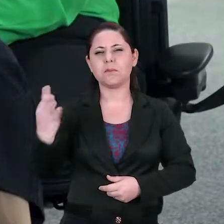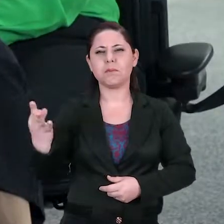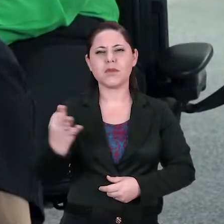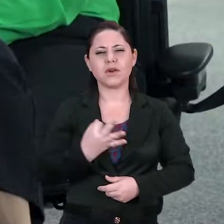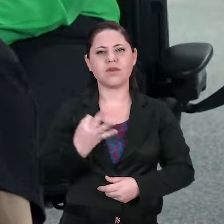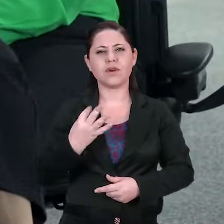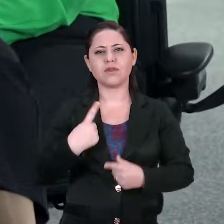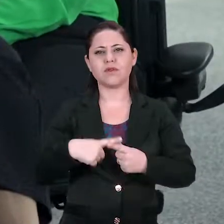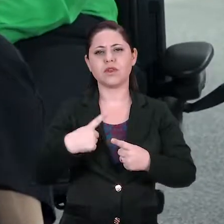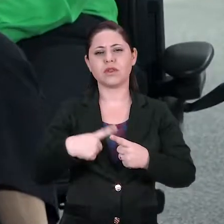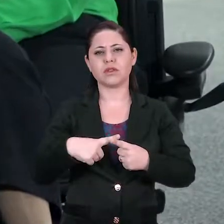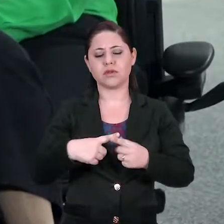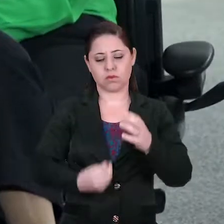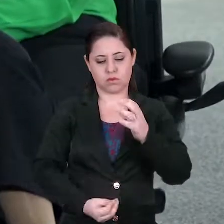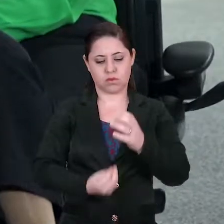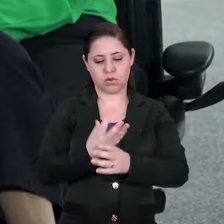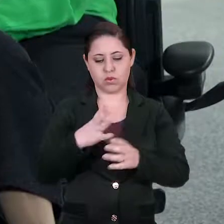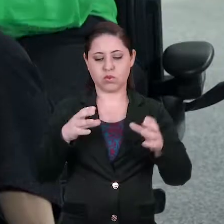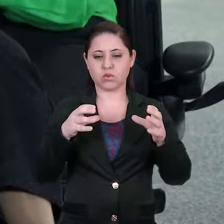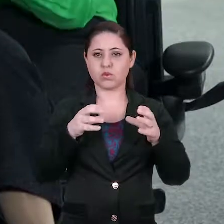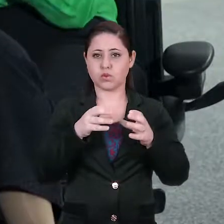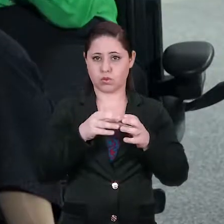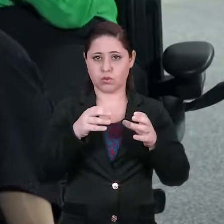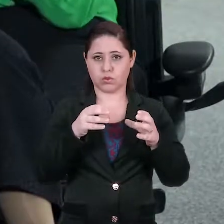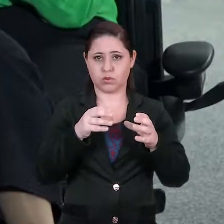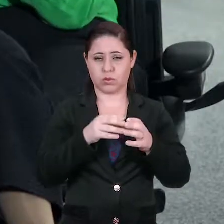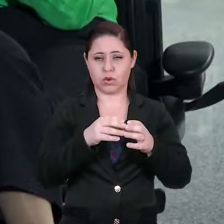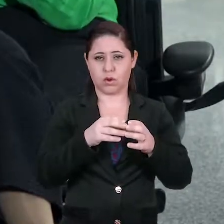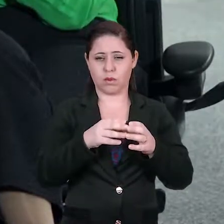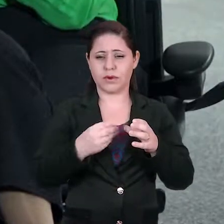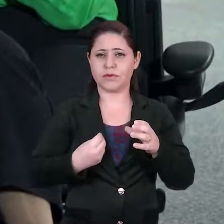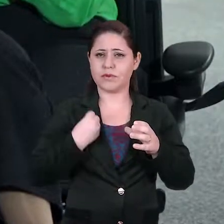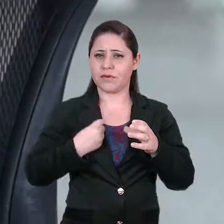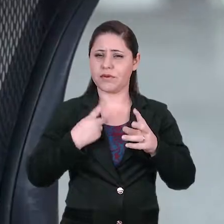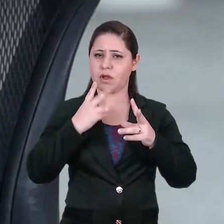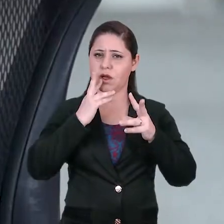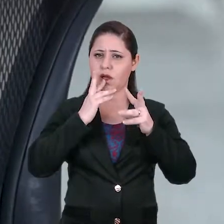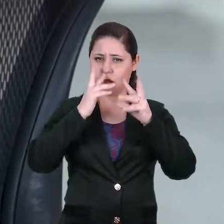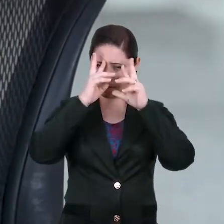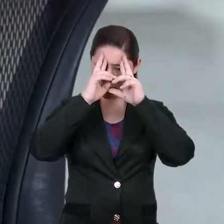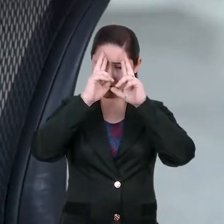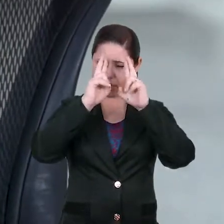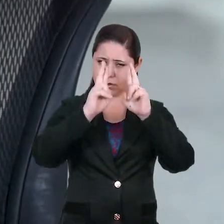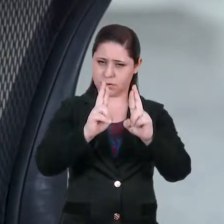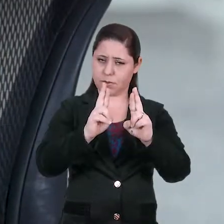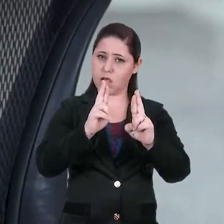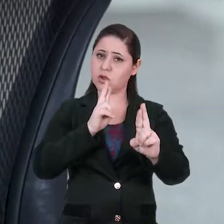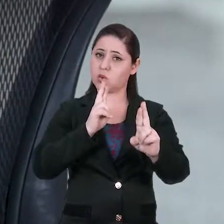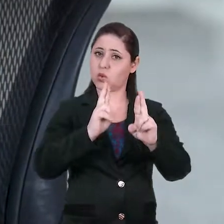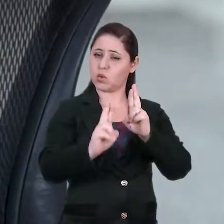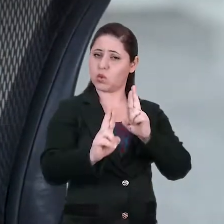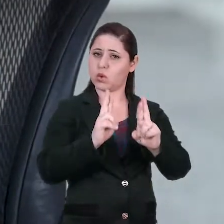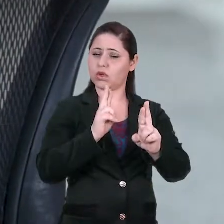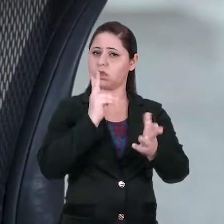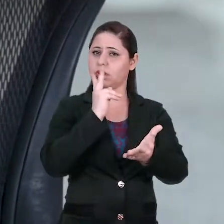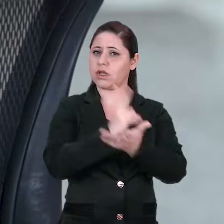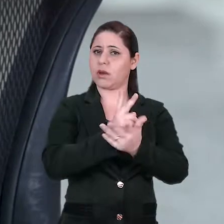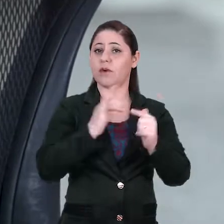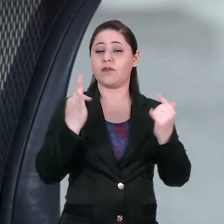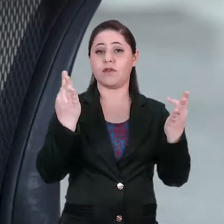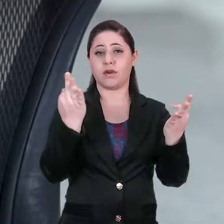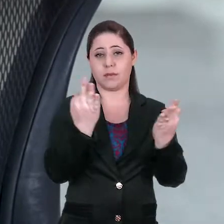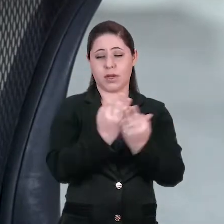Nós formamos um grupo que se convivia muito, de respeito mesmo, as